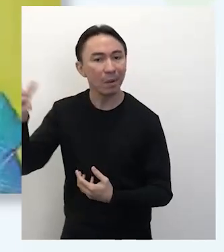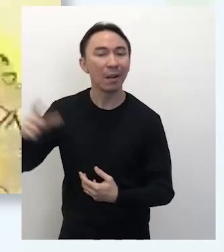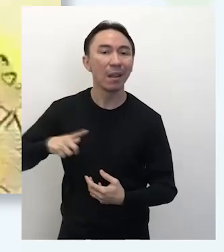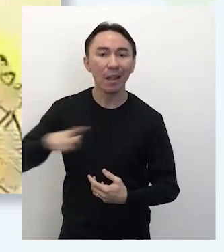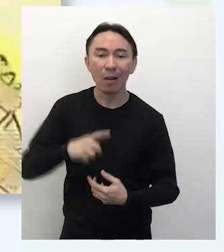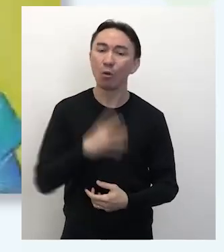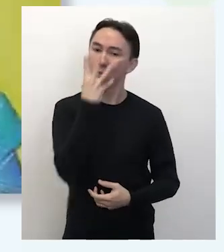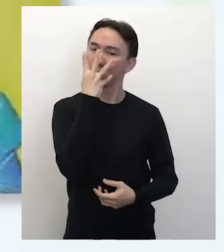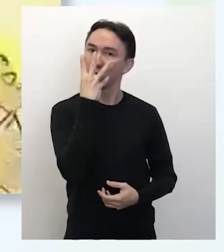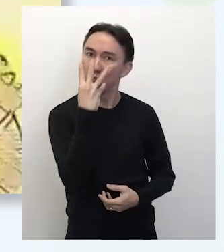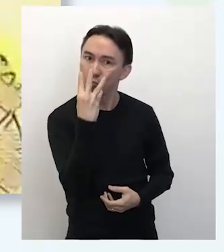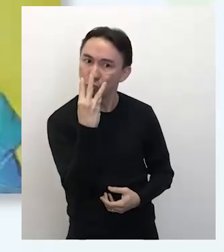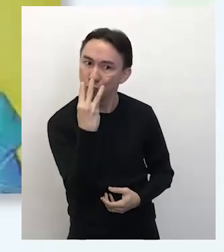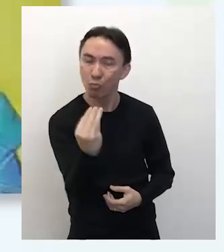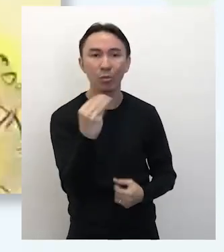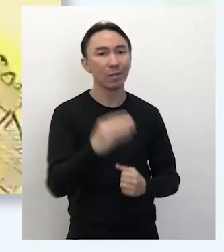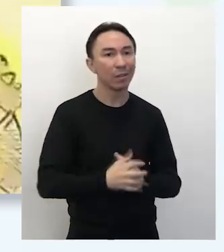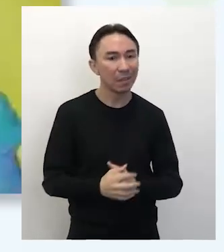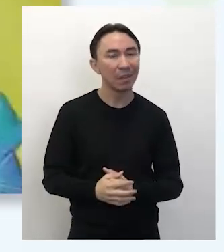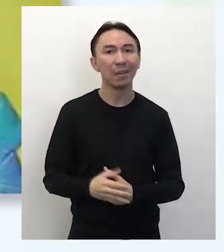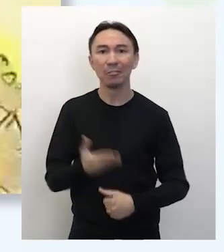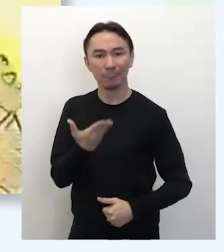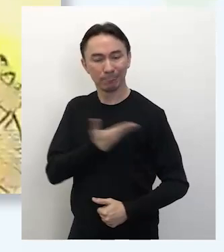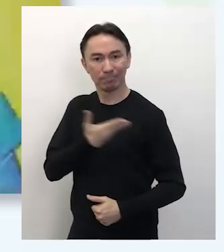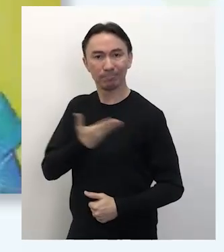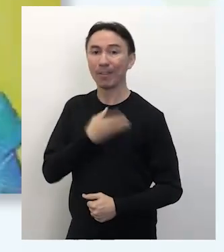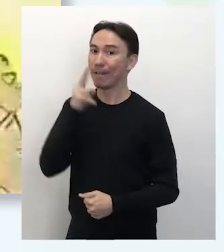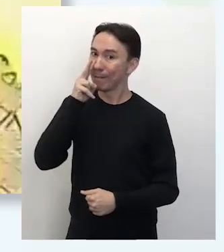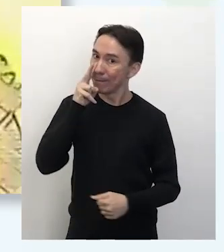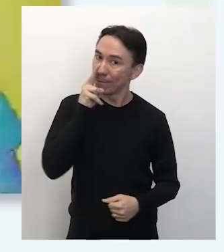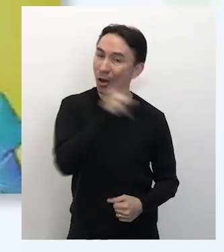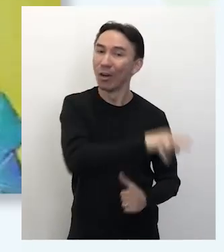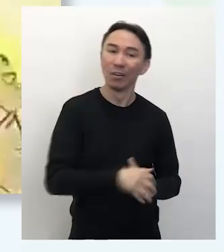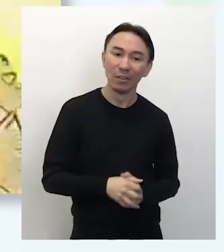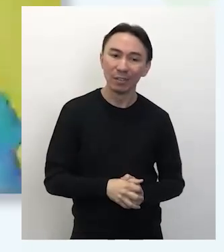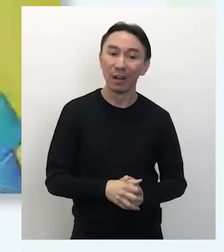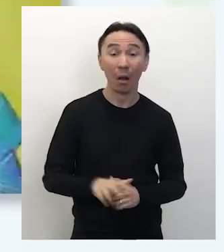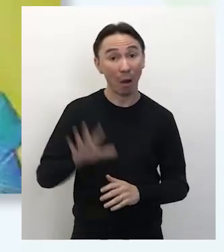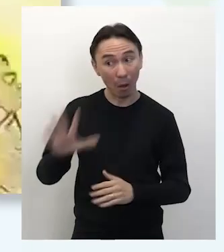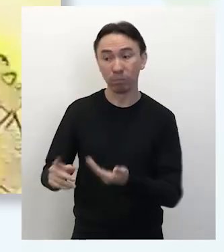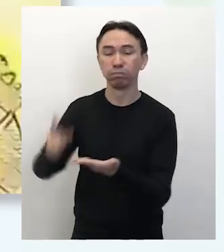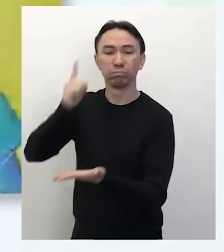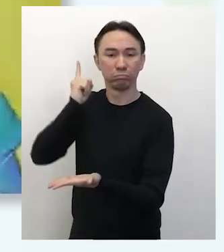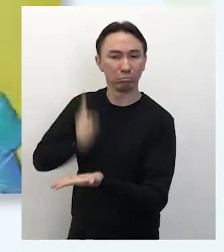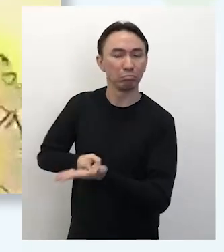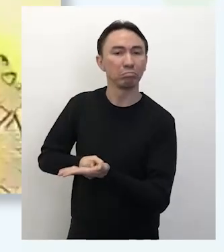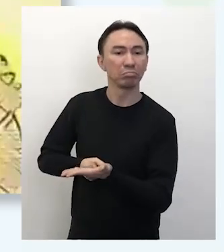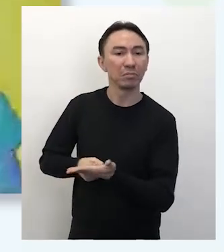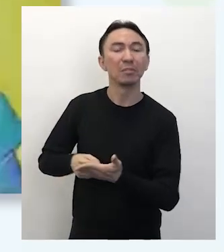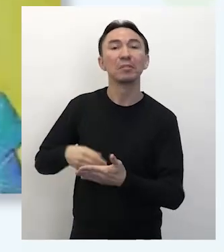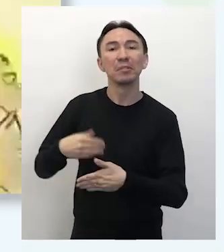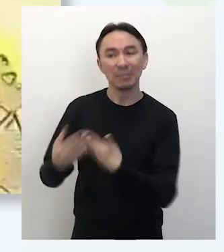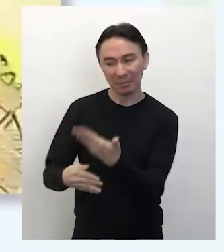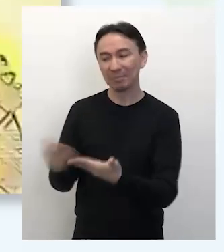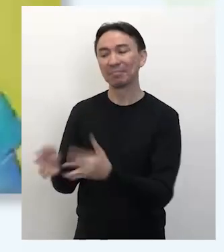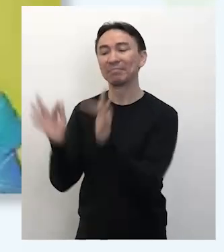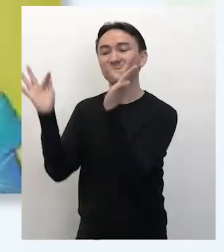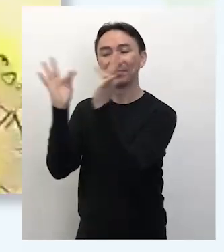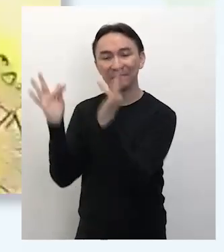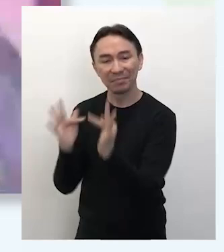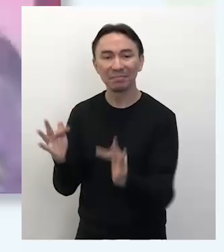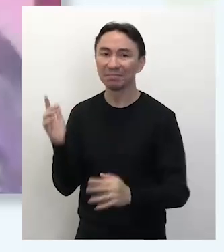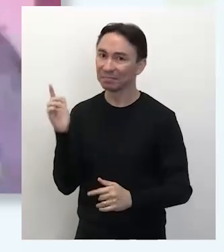consagrou grande amizade, lhe prometeu mais logo fazer-lhe felicidade.